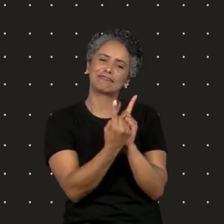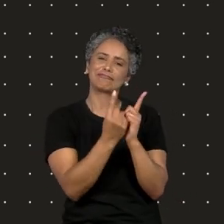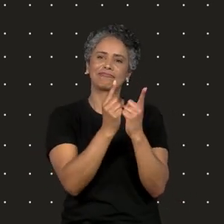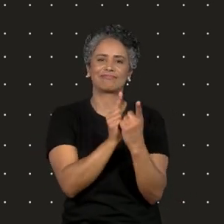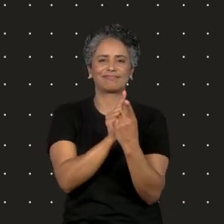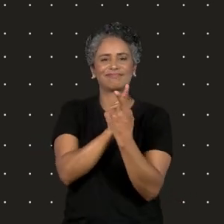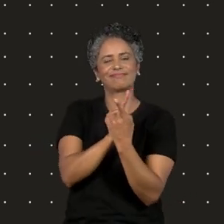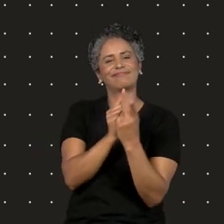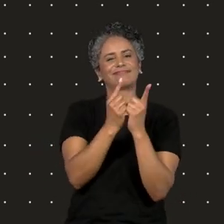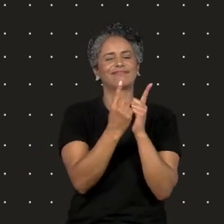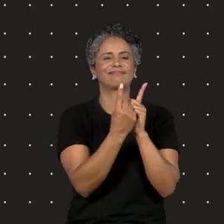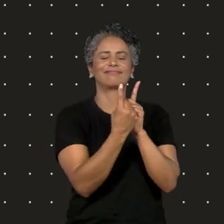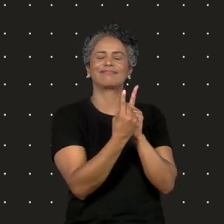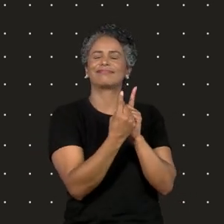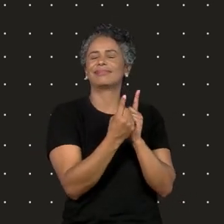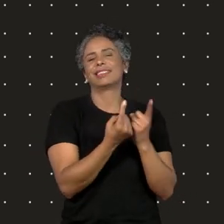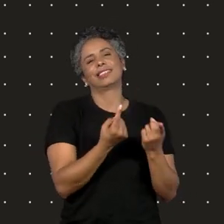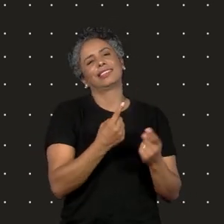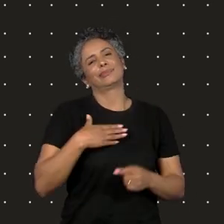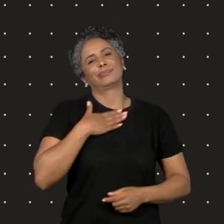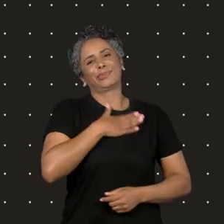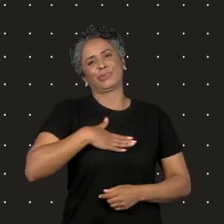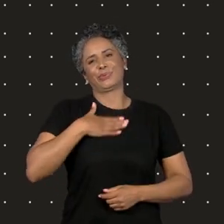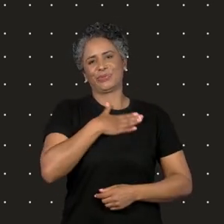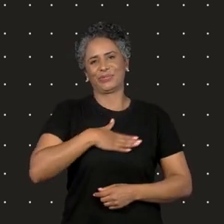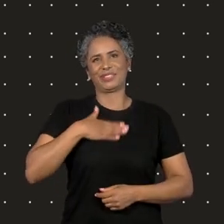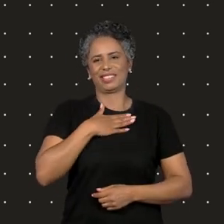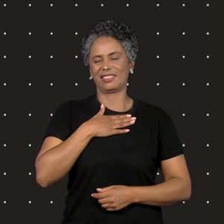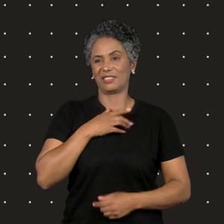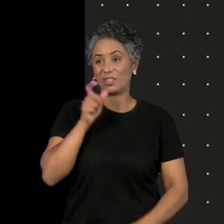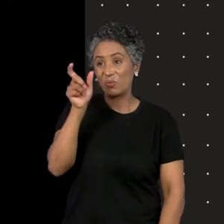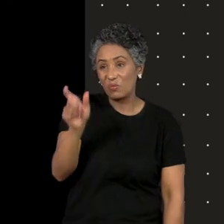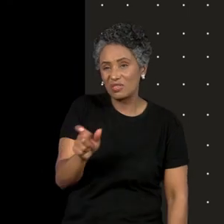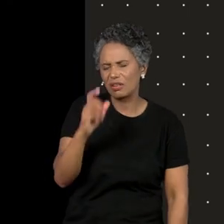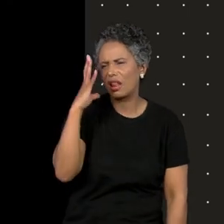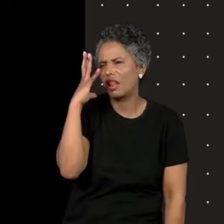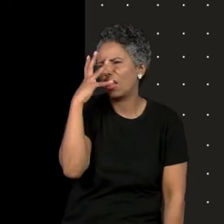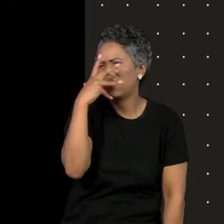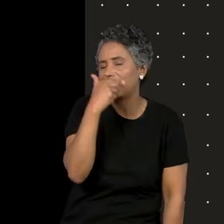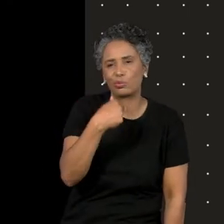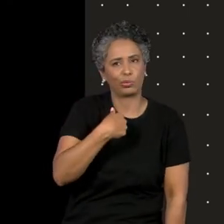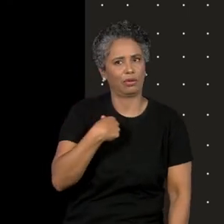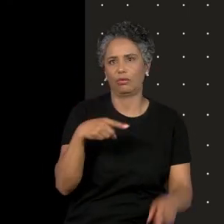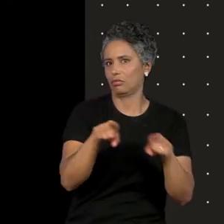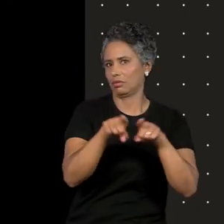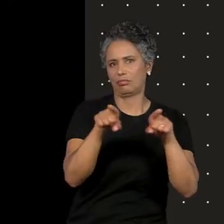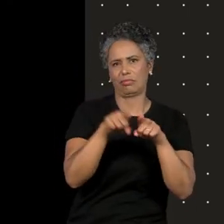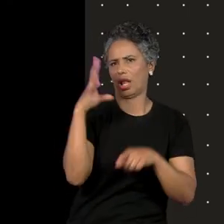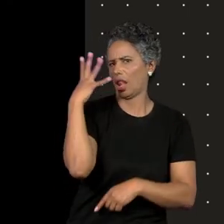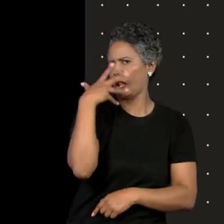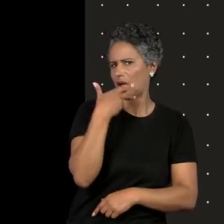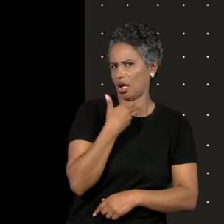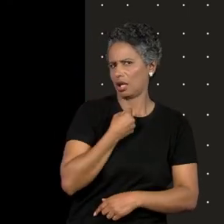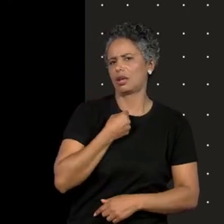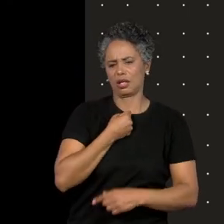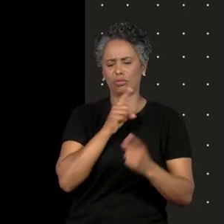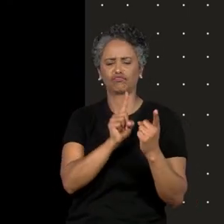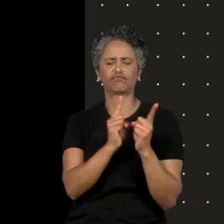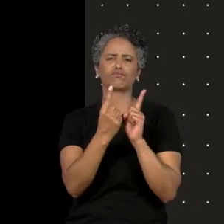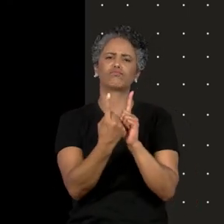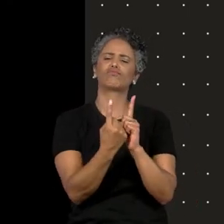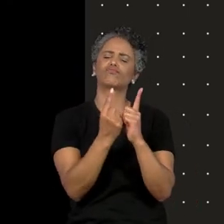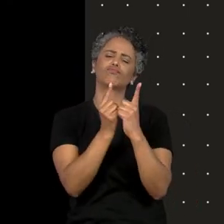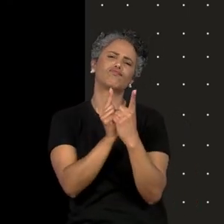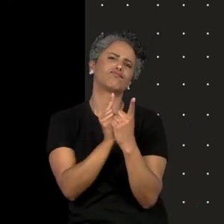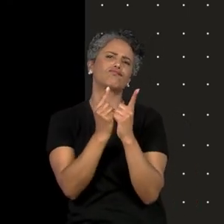lindo Romeu. E eu acredito, nessa época, eu era sua Juliana. E